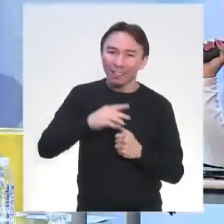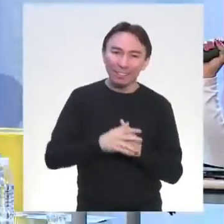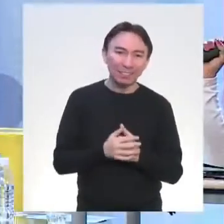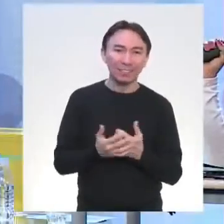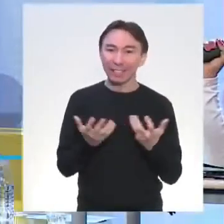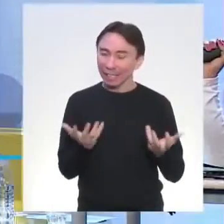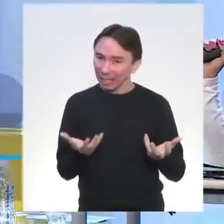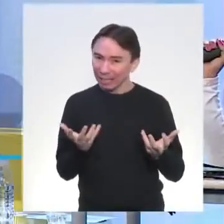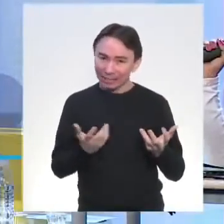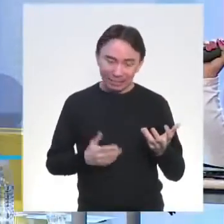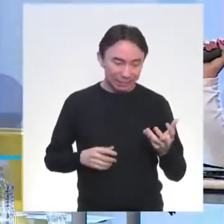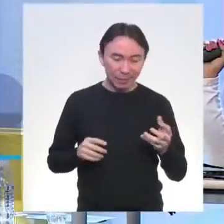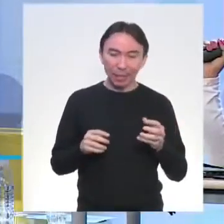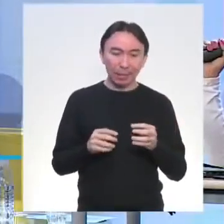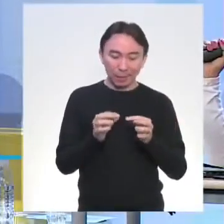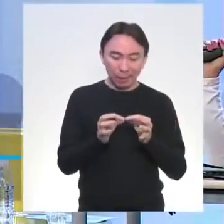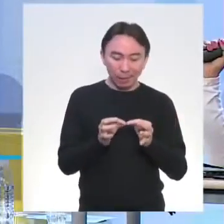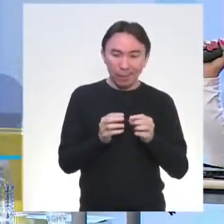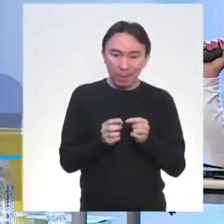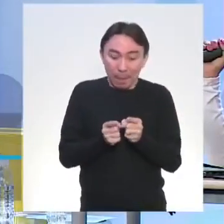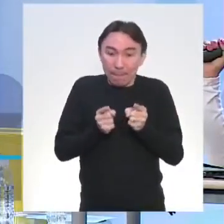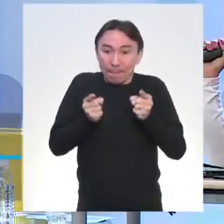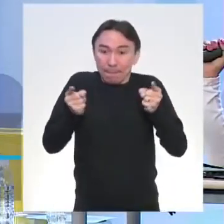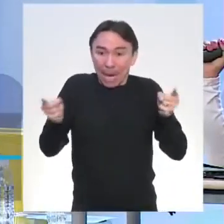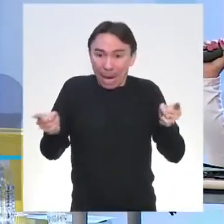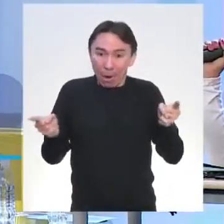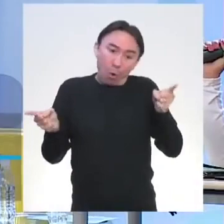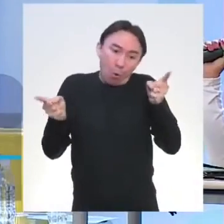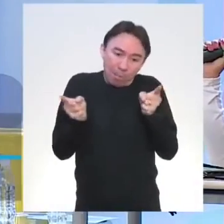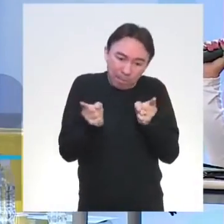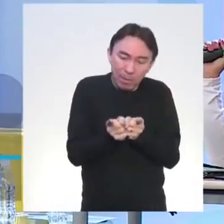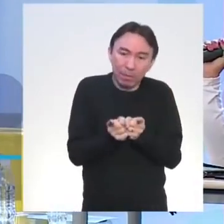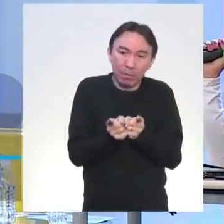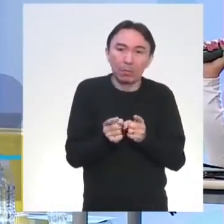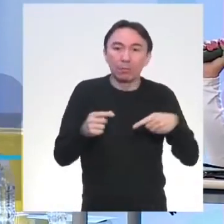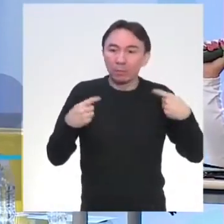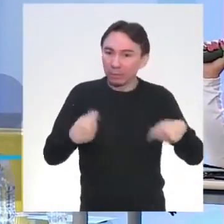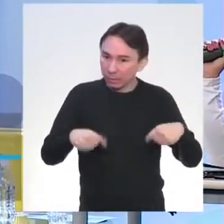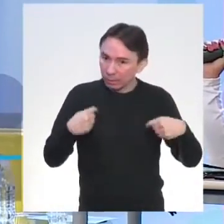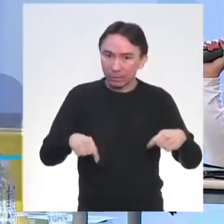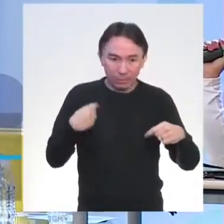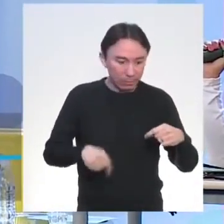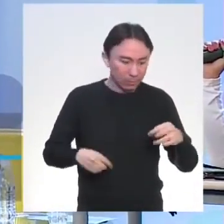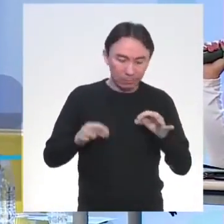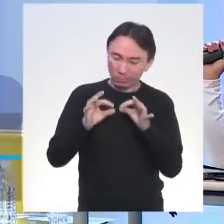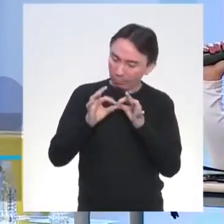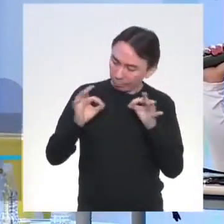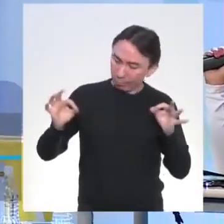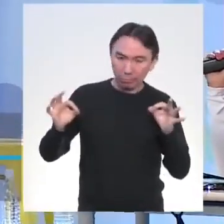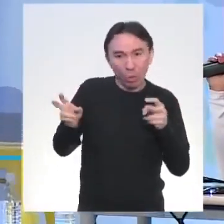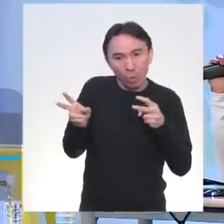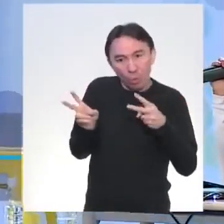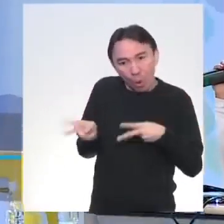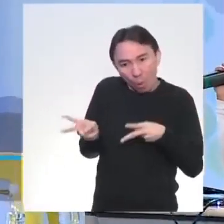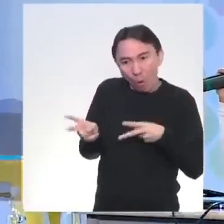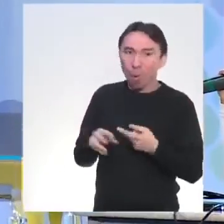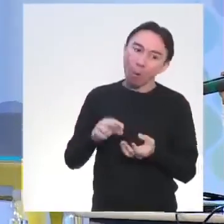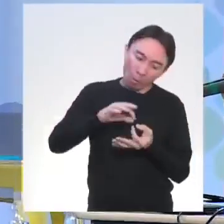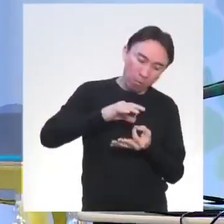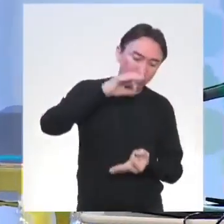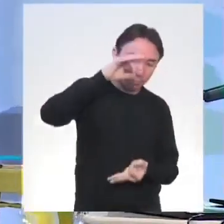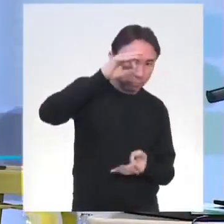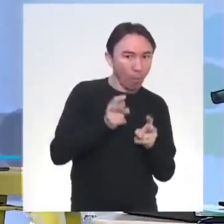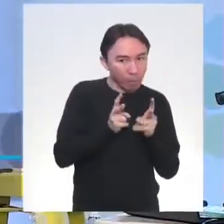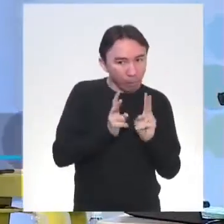ampliar ou reduzir segmentos de reta, ele vai ter que seguir a mesma direção. Se ele for uma reta inclinadinha assim, você vai